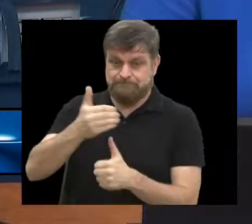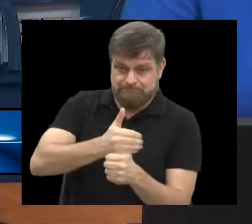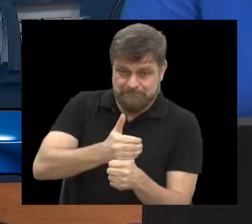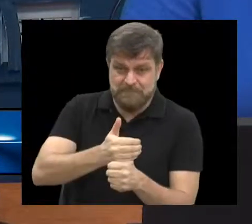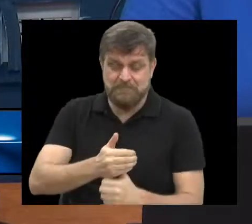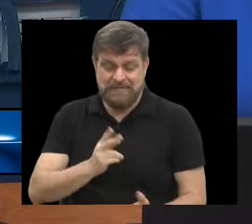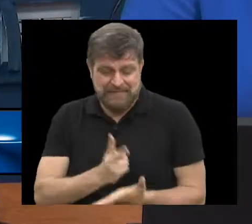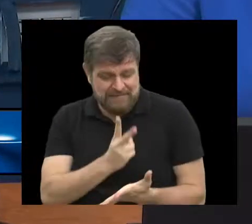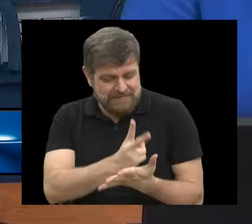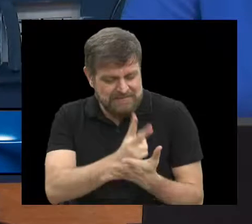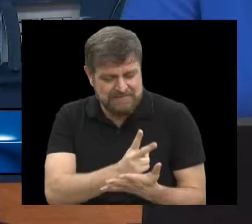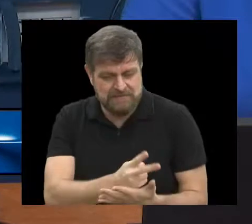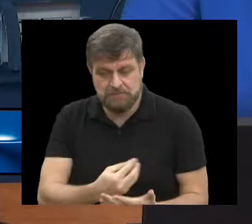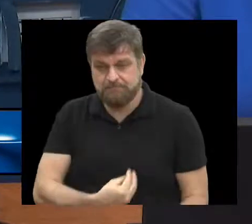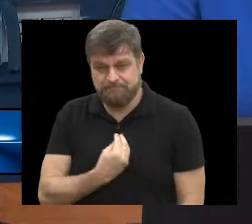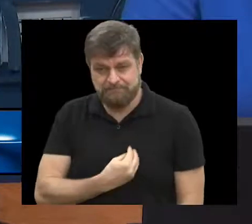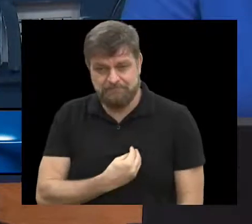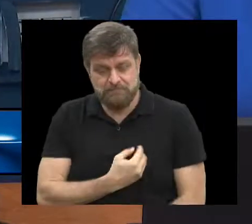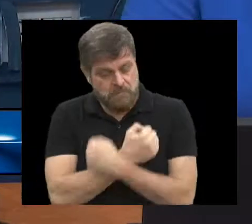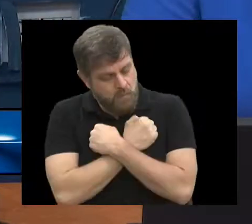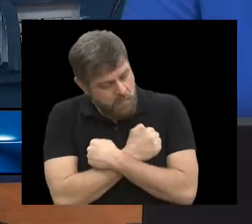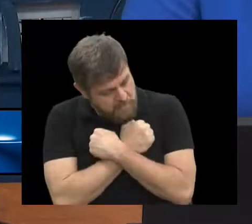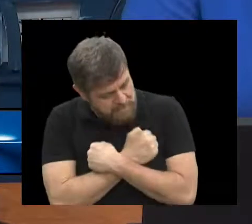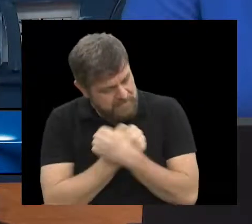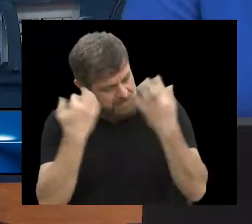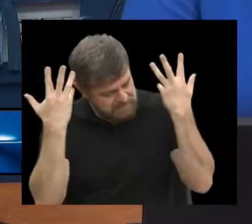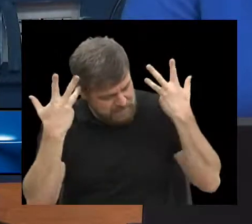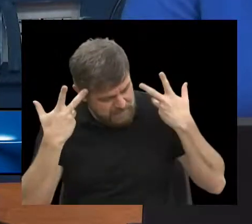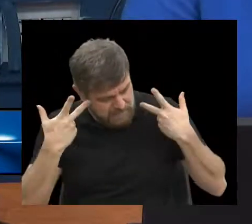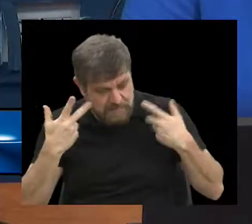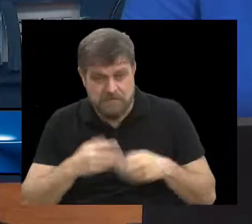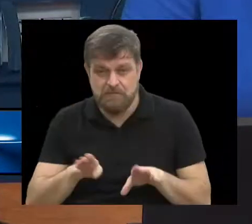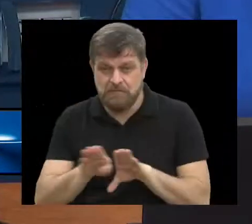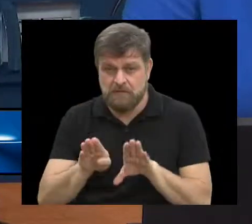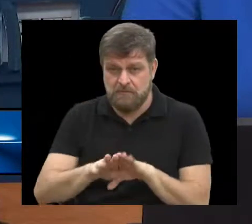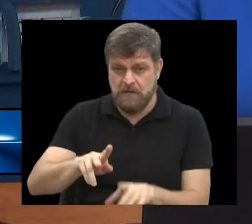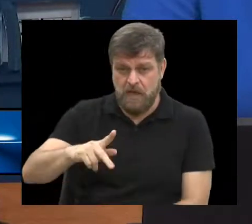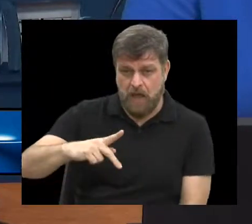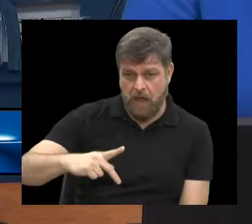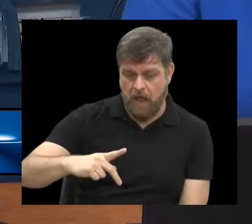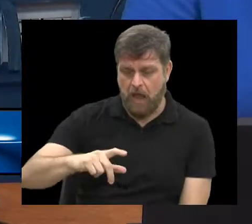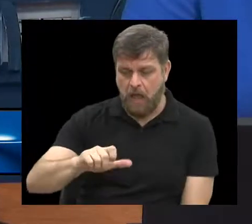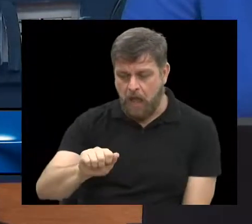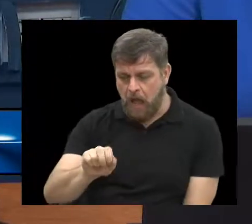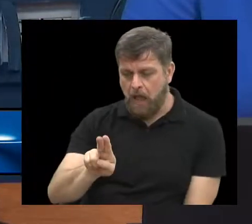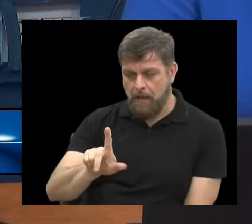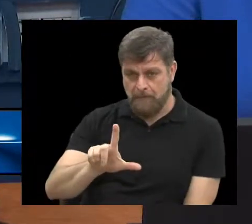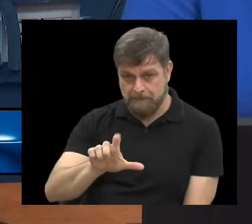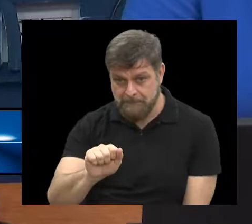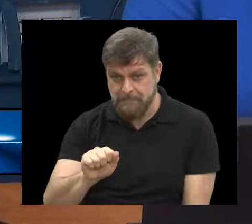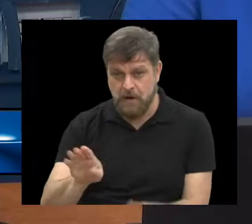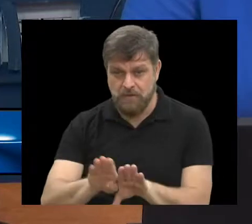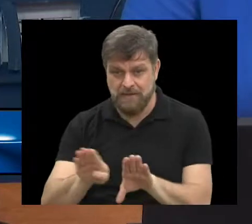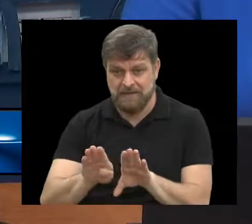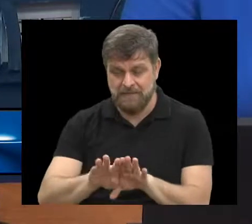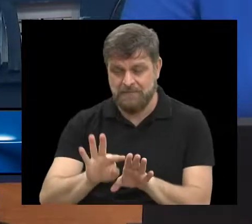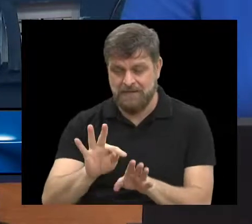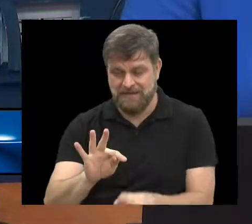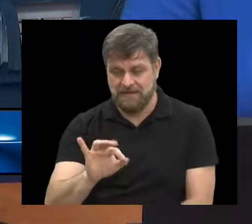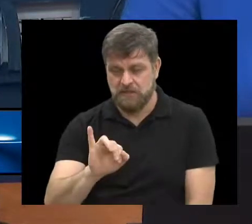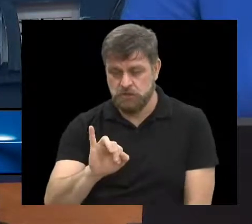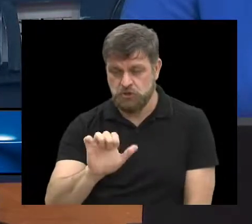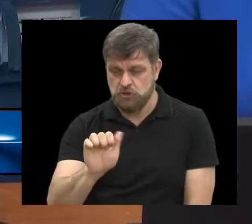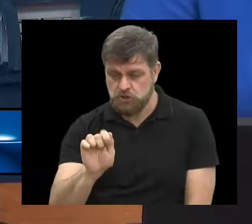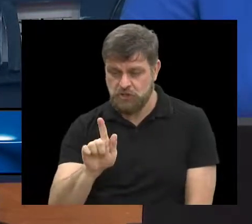abraço também à nossa deputada Célia Leão. A Paula e o Tiago, representando a Fundação Síndrome de Down, obrigado